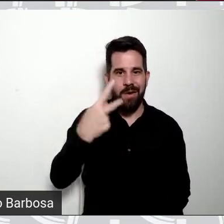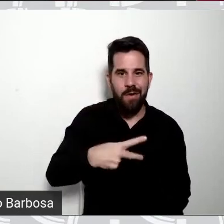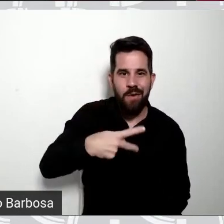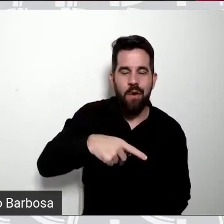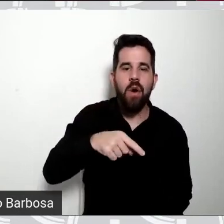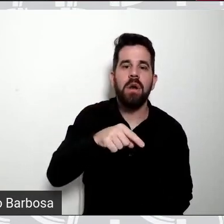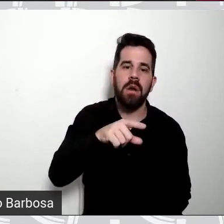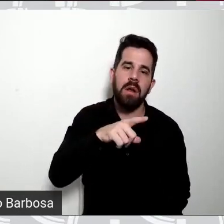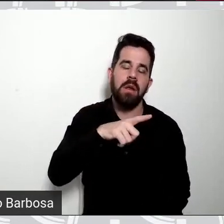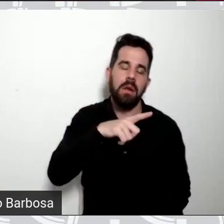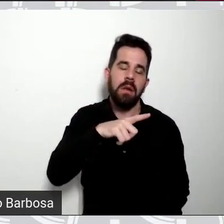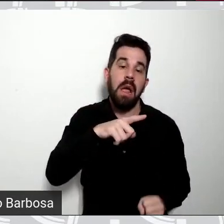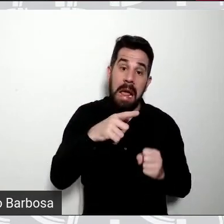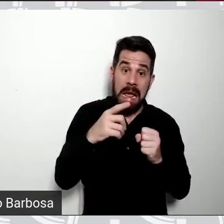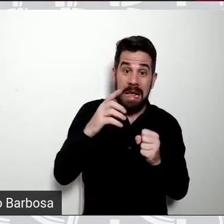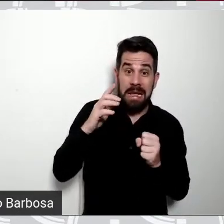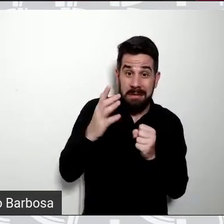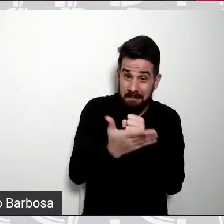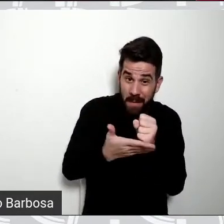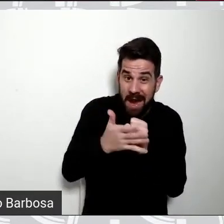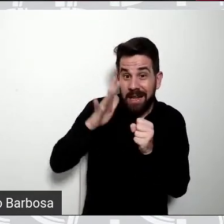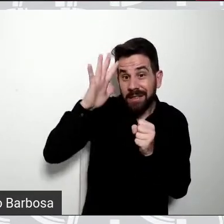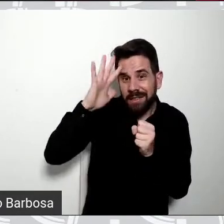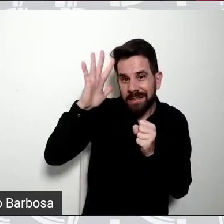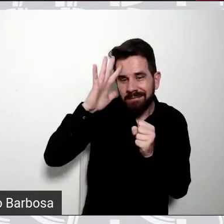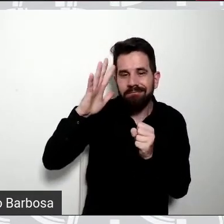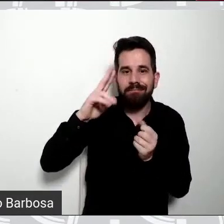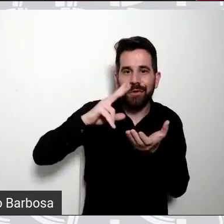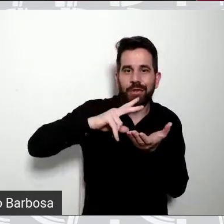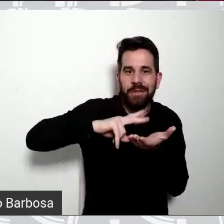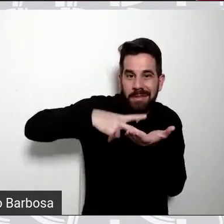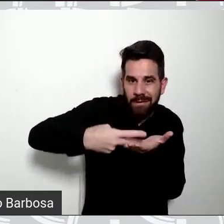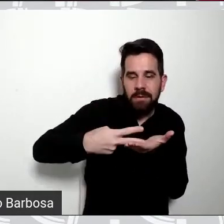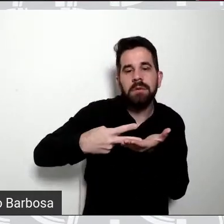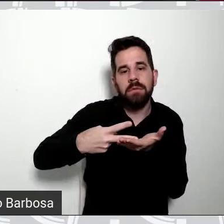as historiografias da tradução brasileira.